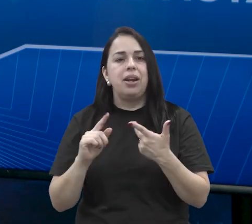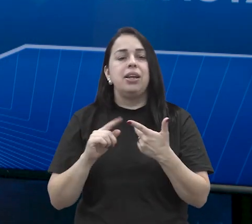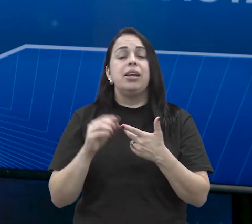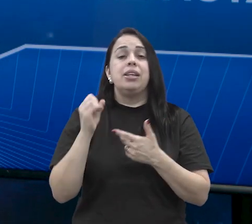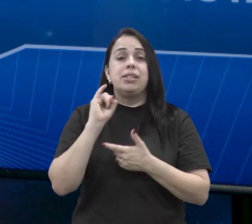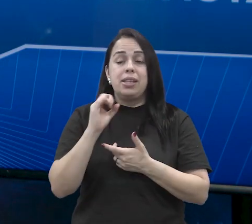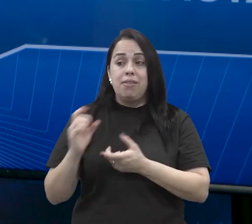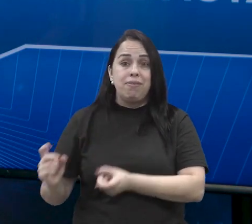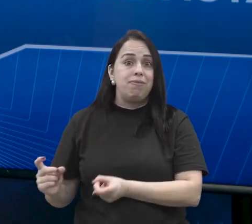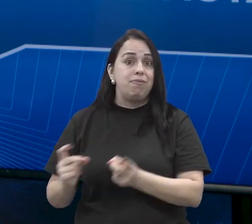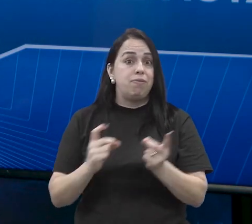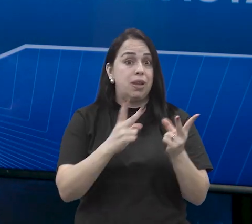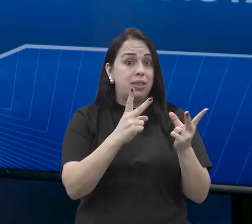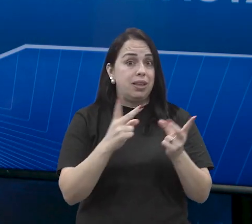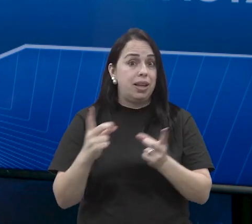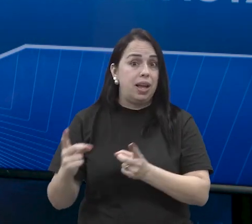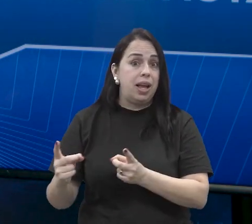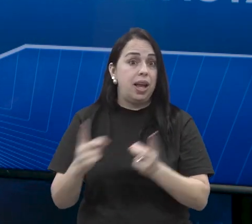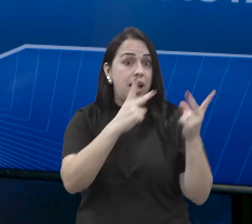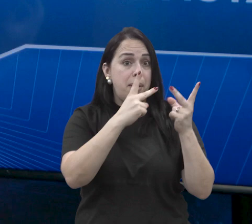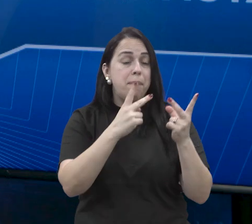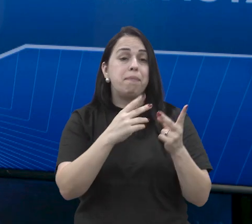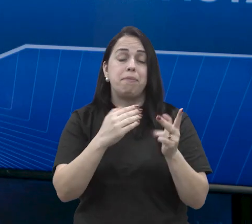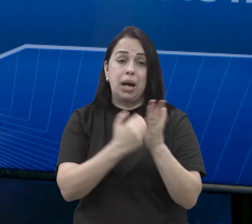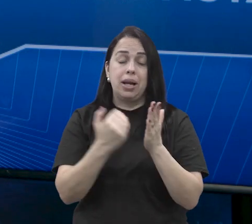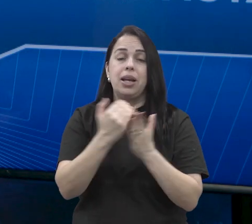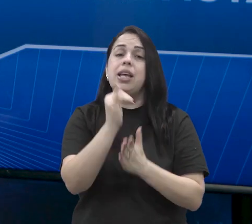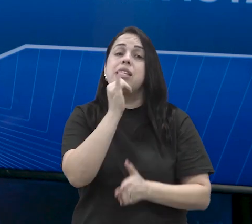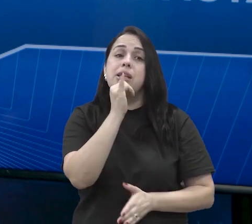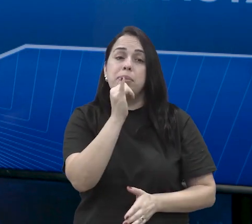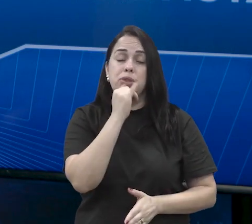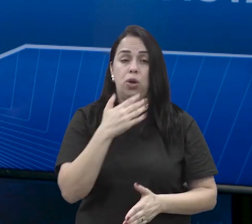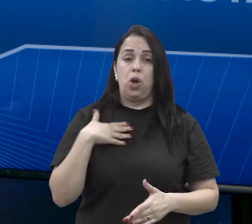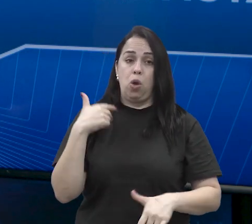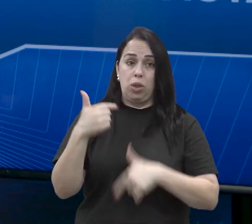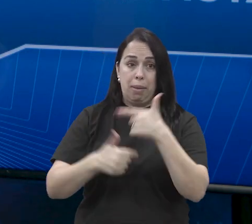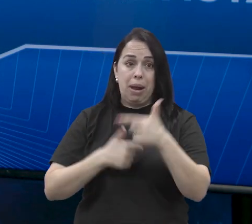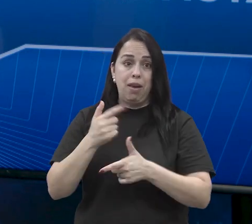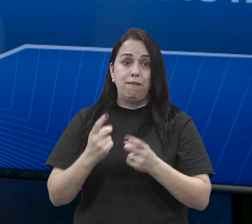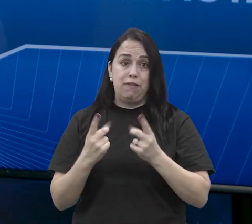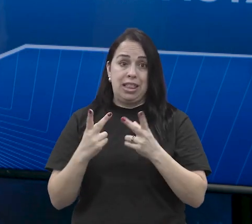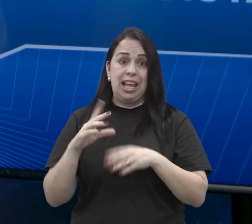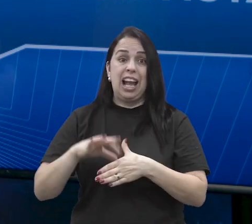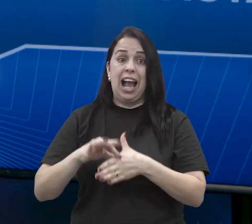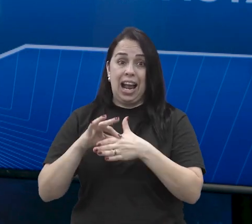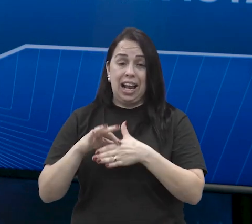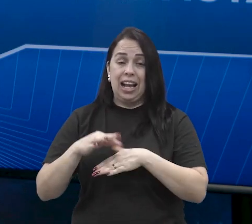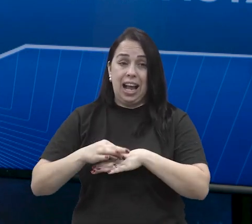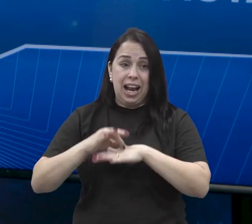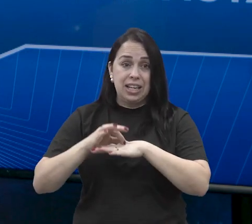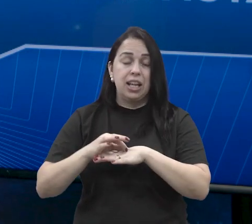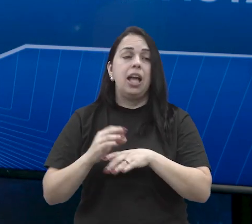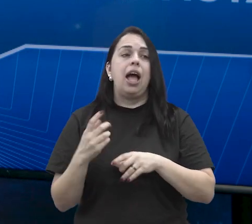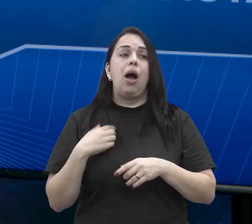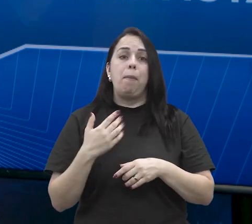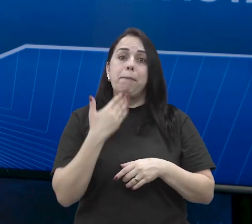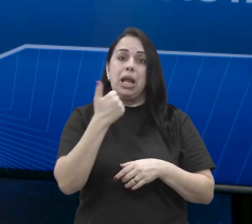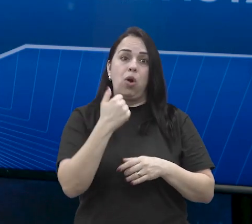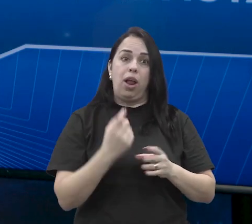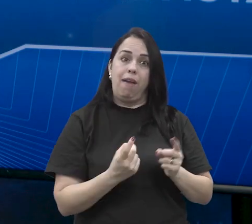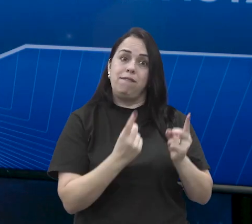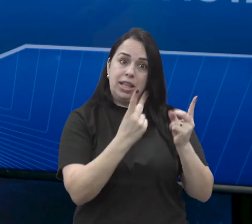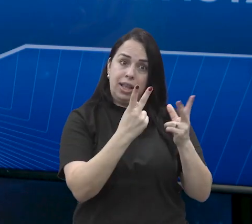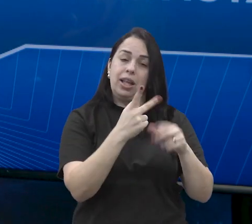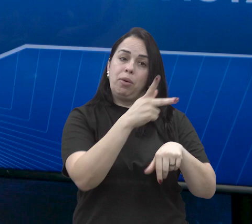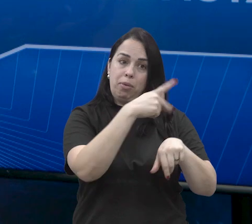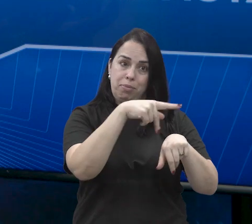a exportação do que o mercado interno. Então, por exemplo, se eu trabalho com carne, a minha tendência é vender a carne lá para fora, porque eu recebo